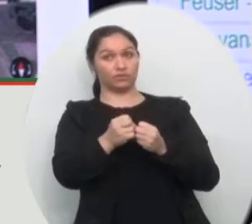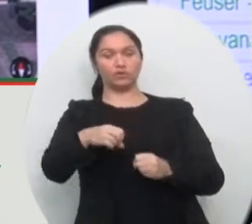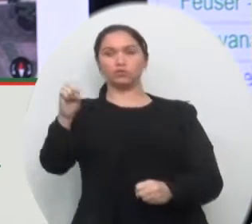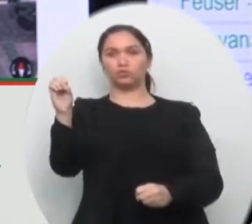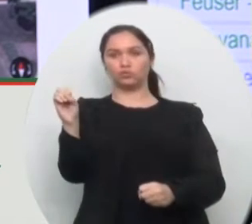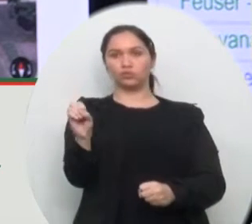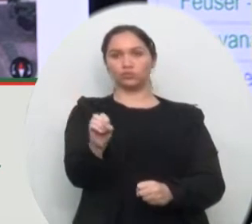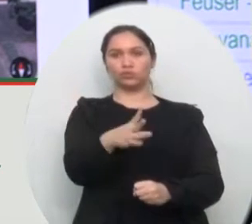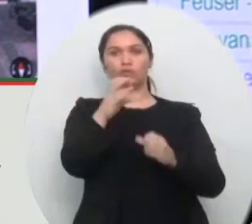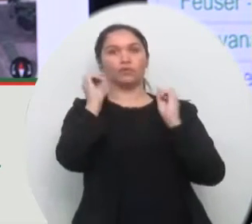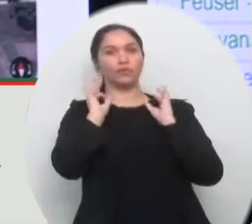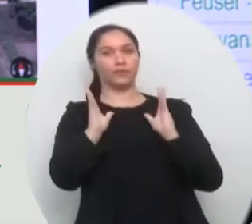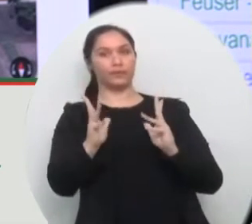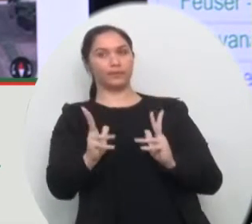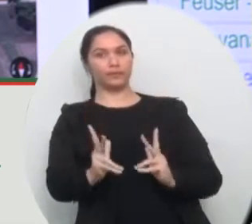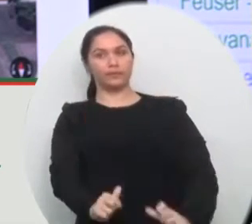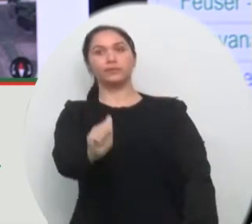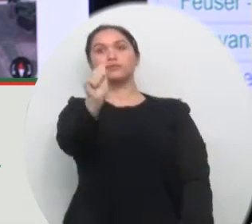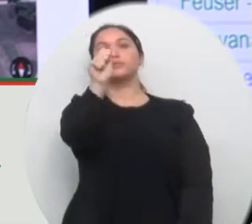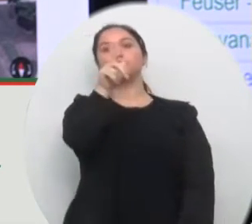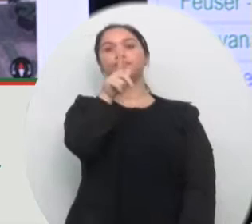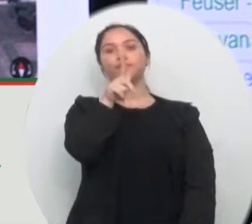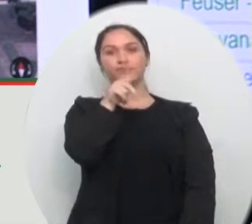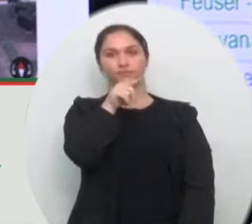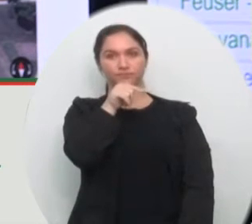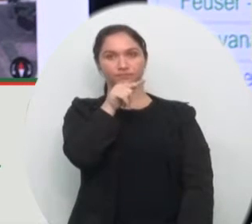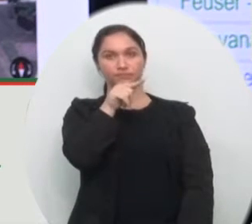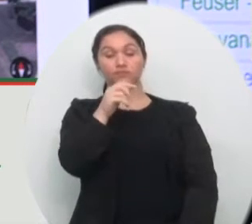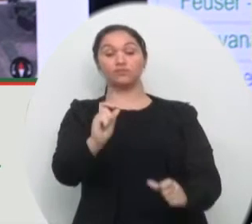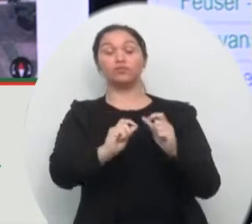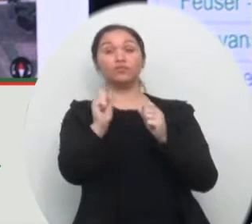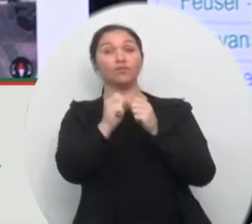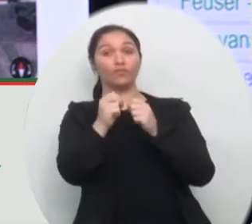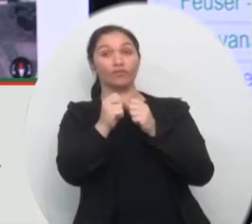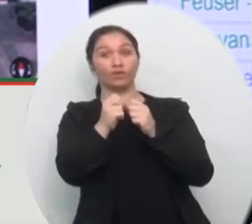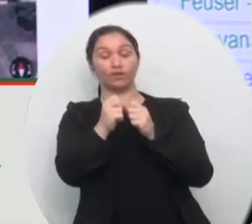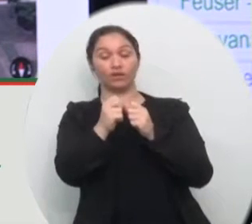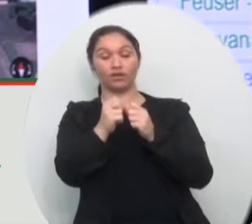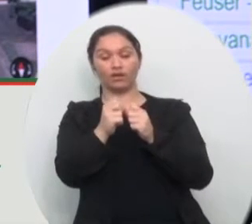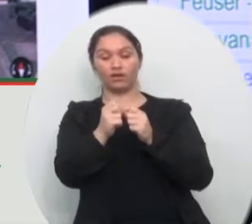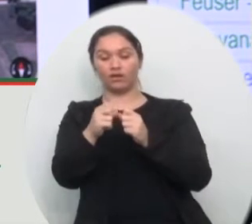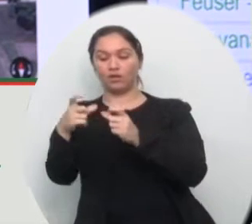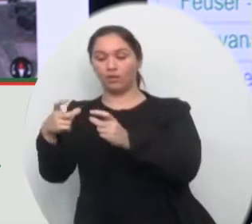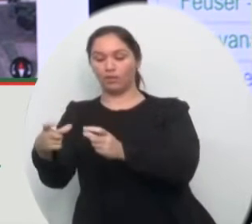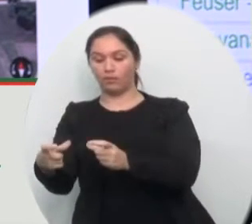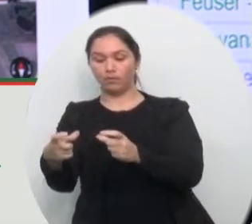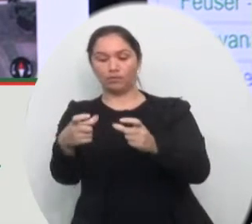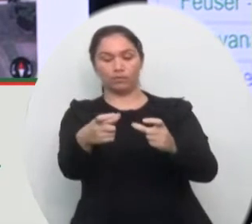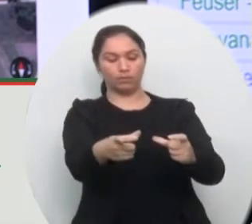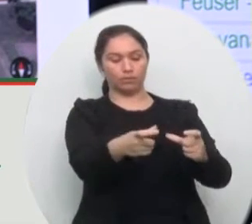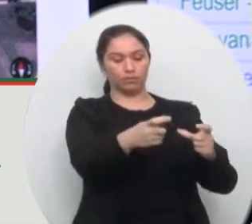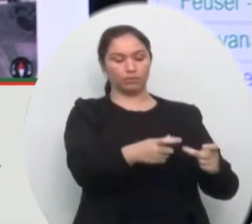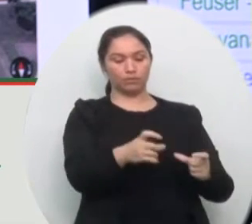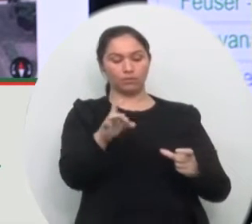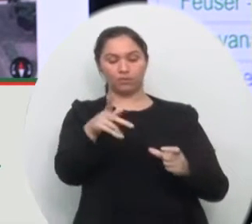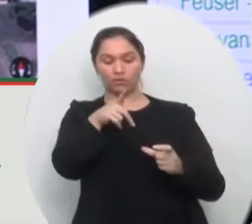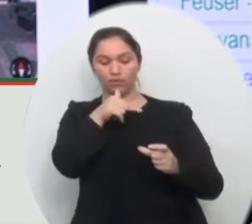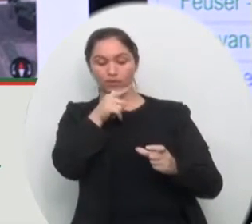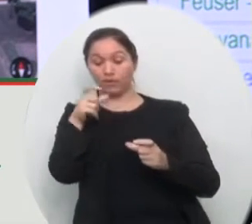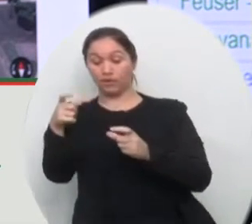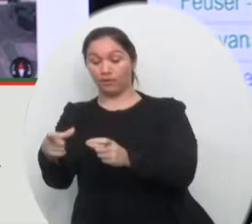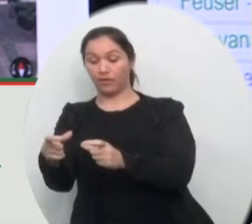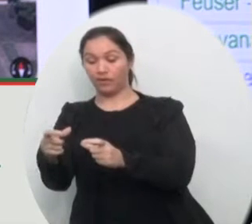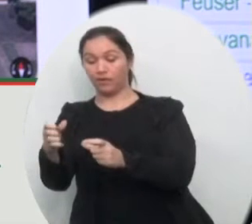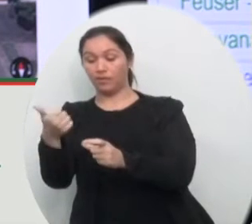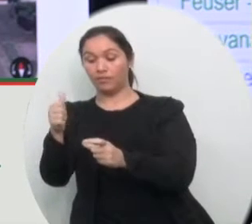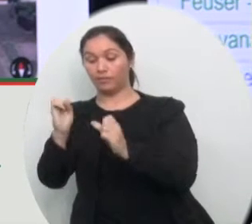feito 3 açudes grandes, gigantes aqui, bombeado para o primeiro, depois para o segundo e